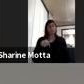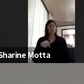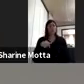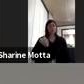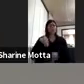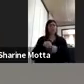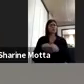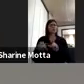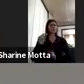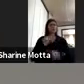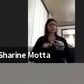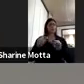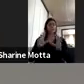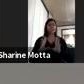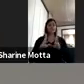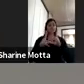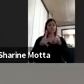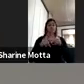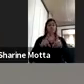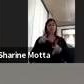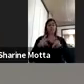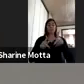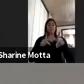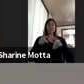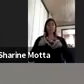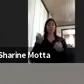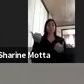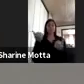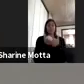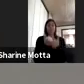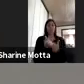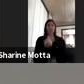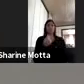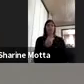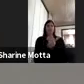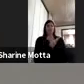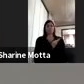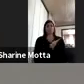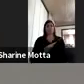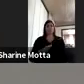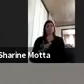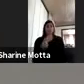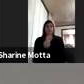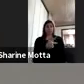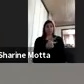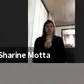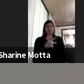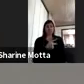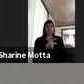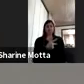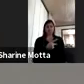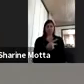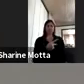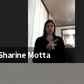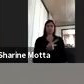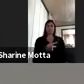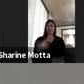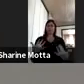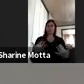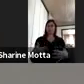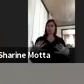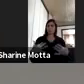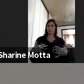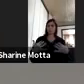seus seguidores. É impressionante a correção do fato de que o discurso que ele